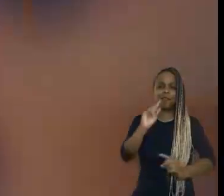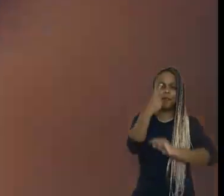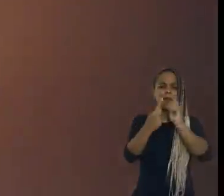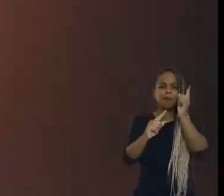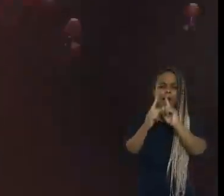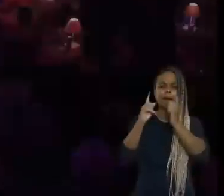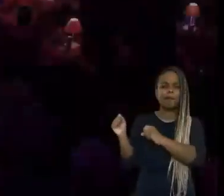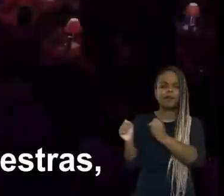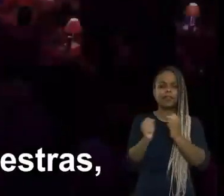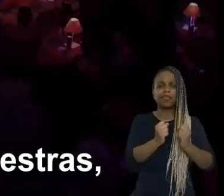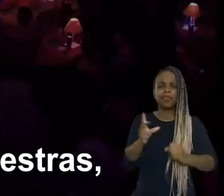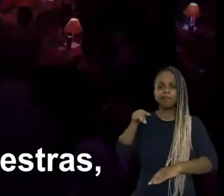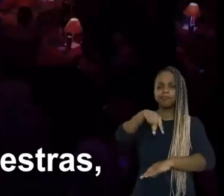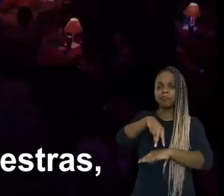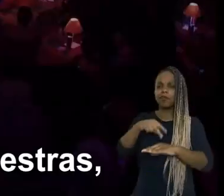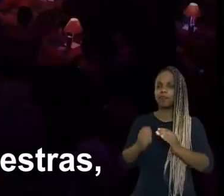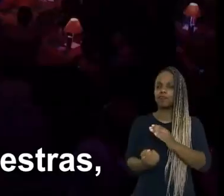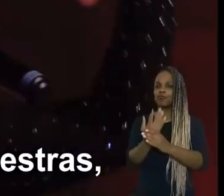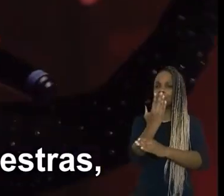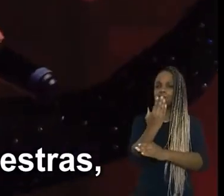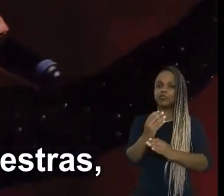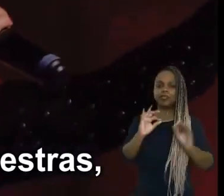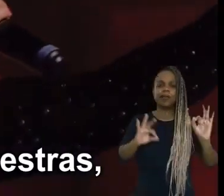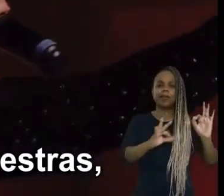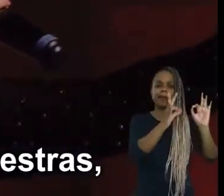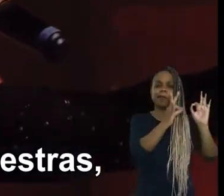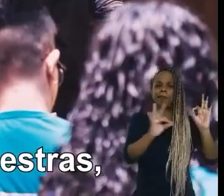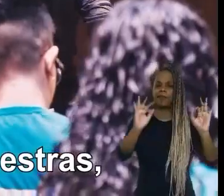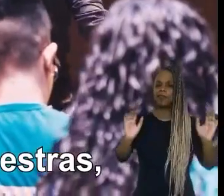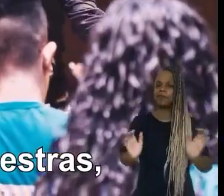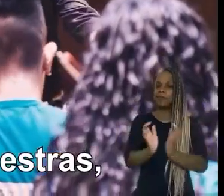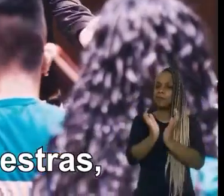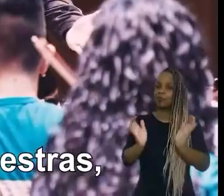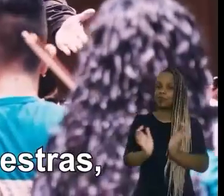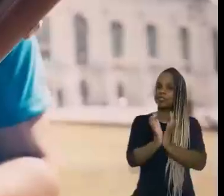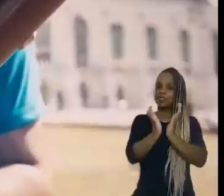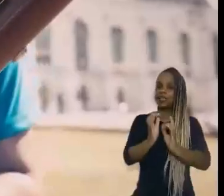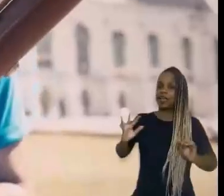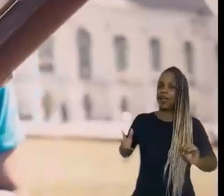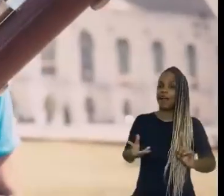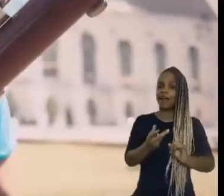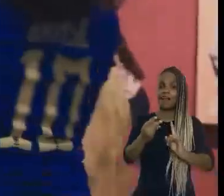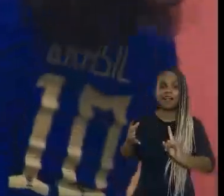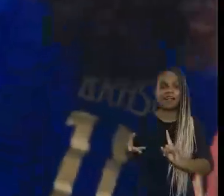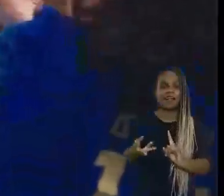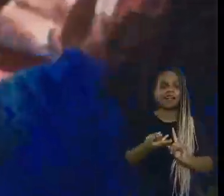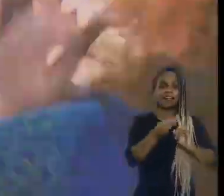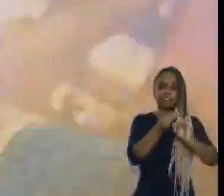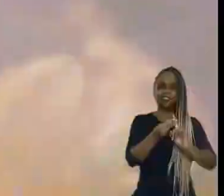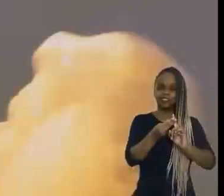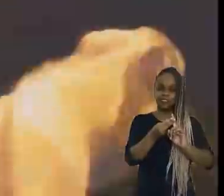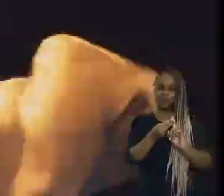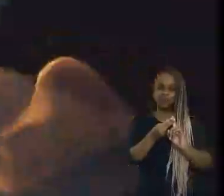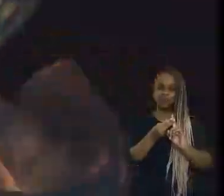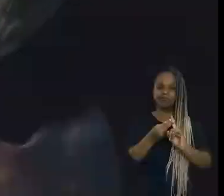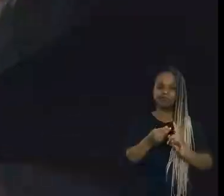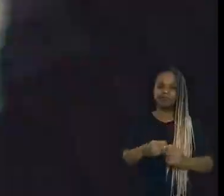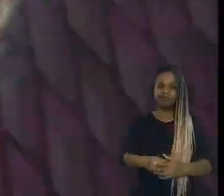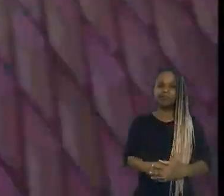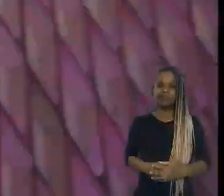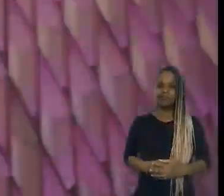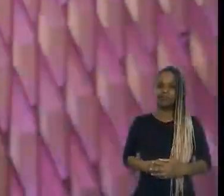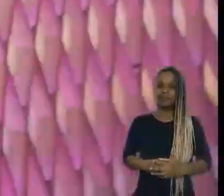No poder criativo que nasce dos palcos, orquestras, das artes,